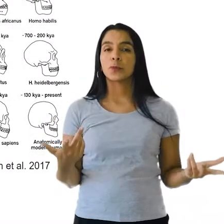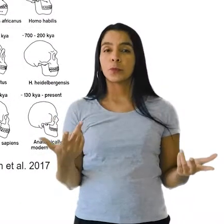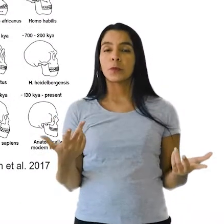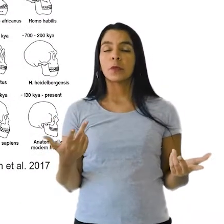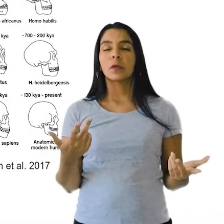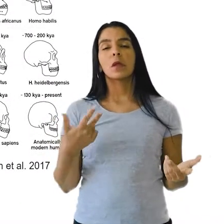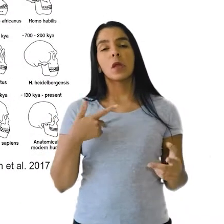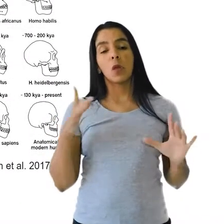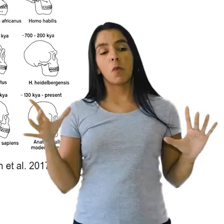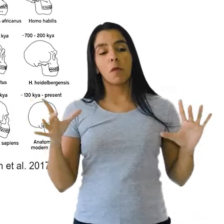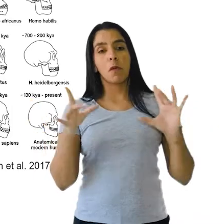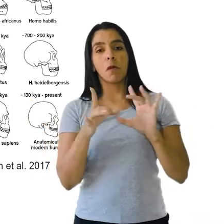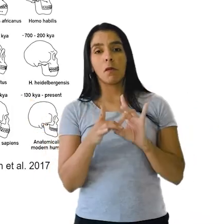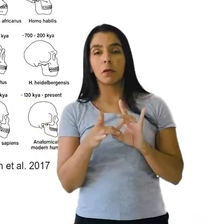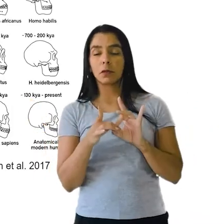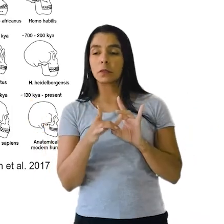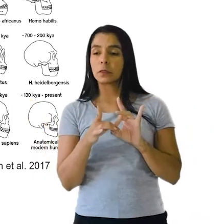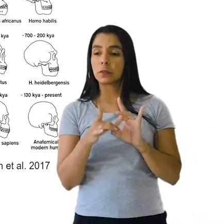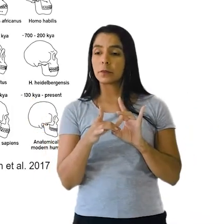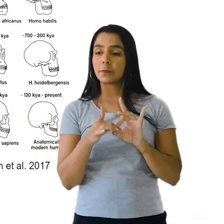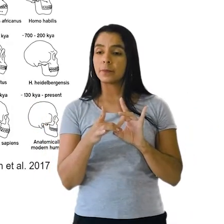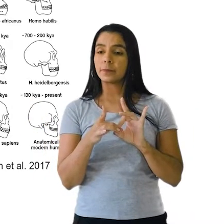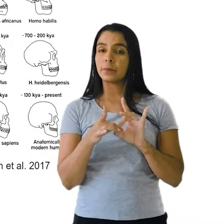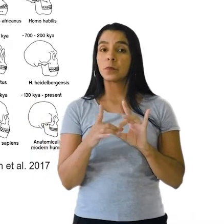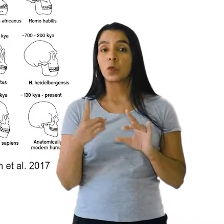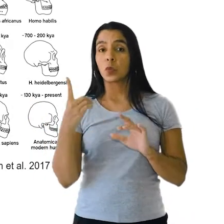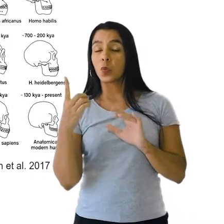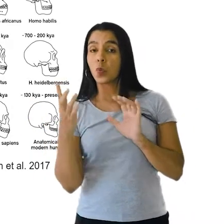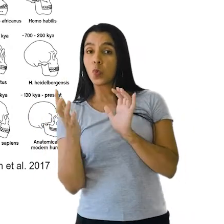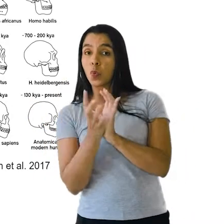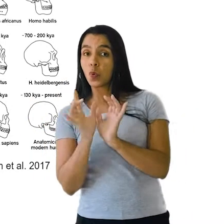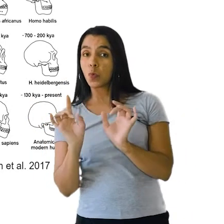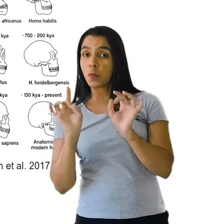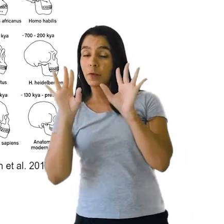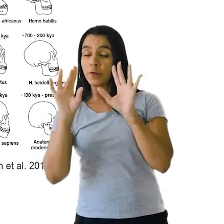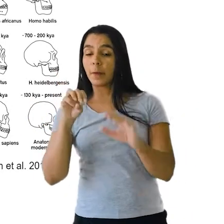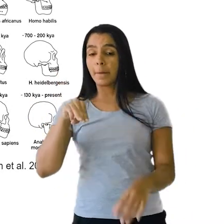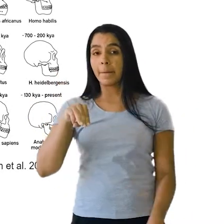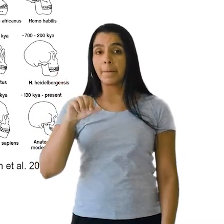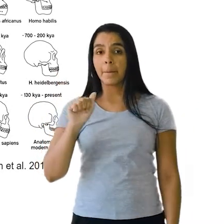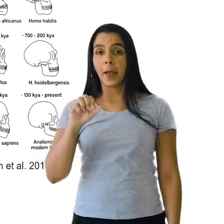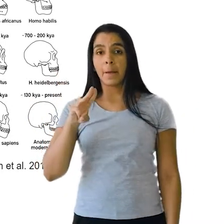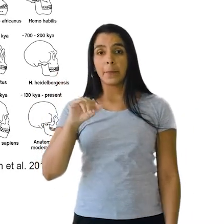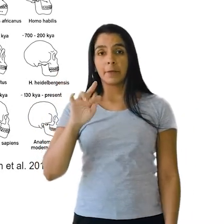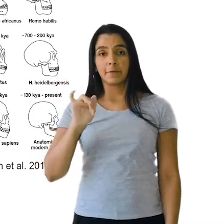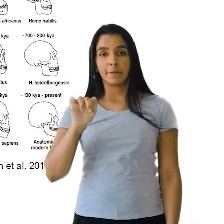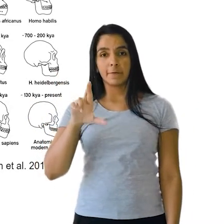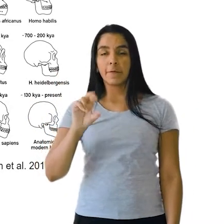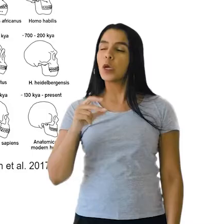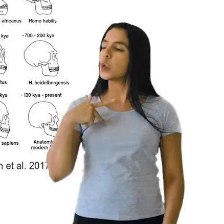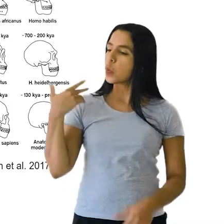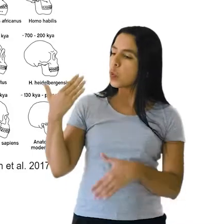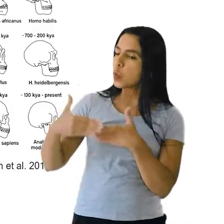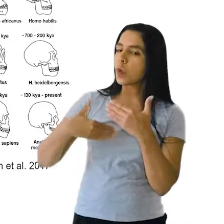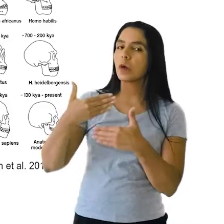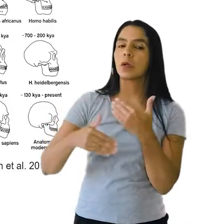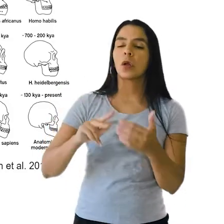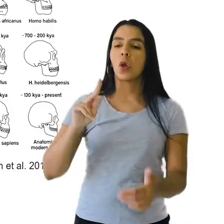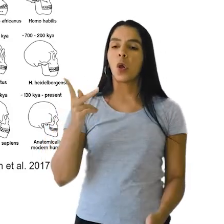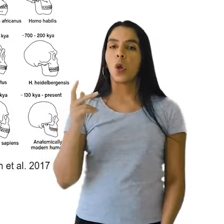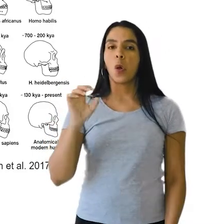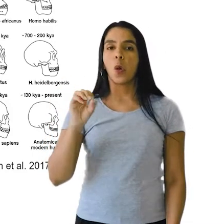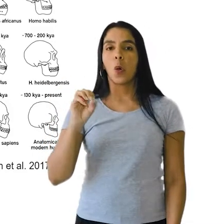é esse último aí, aonde eu relaciono com um grupo específico dos